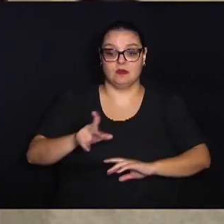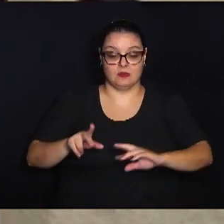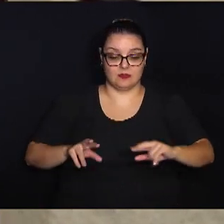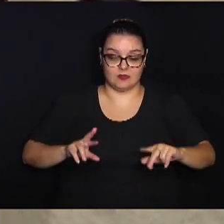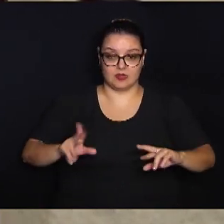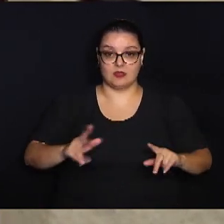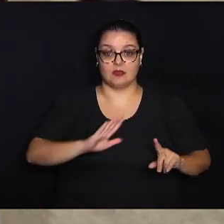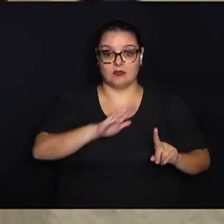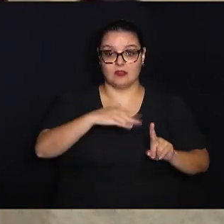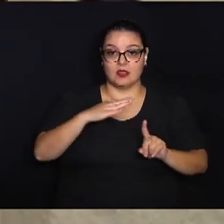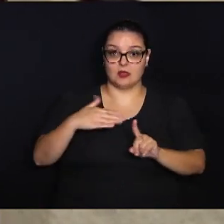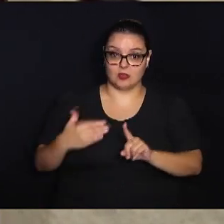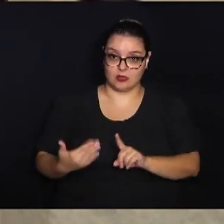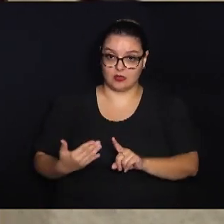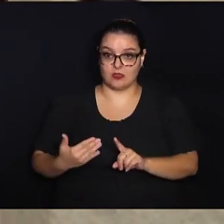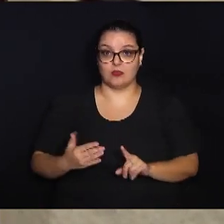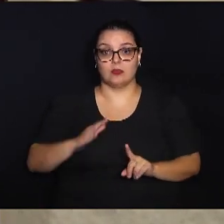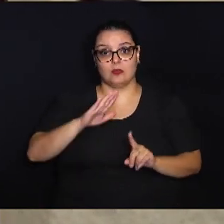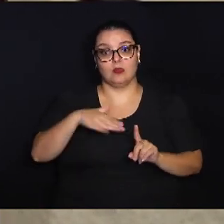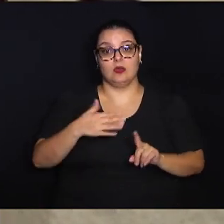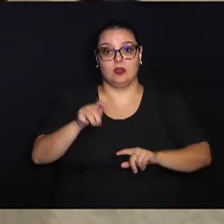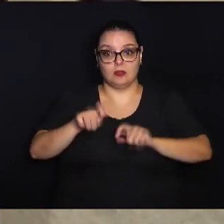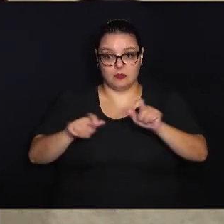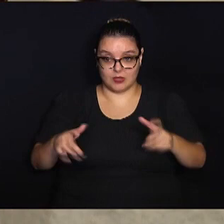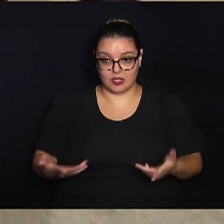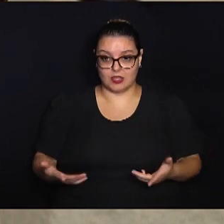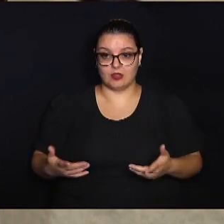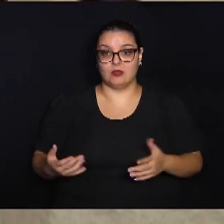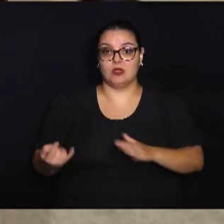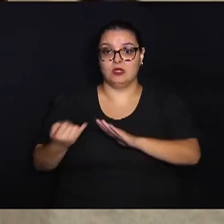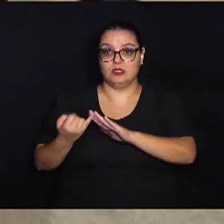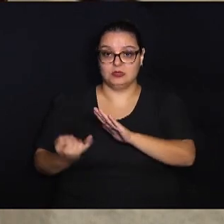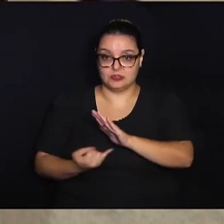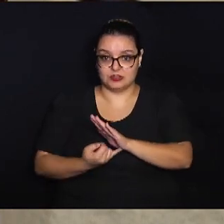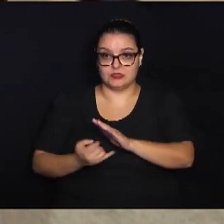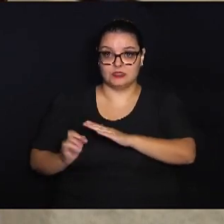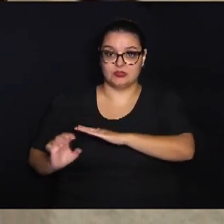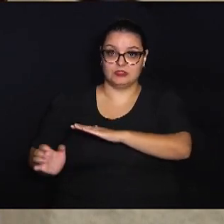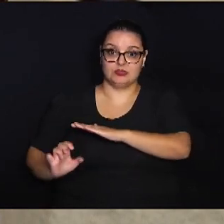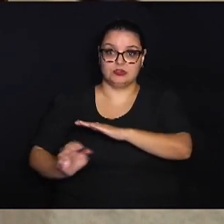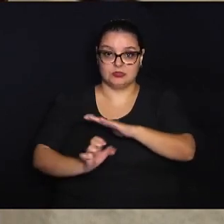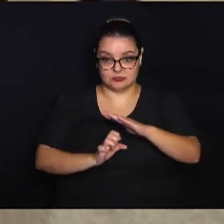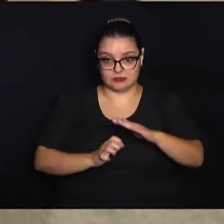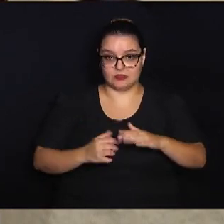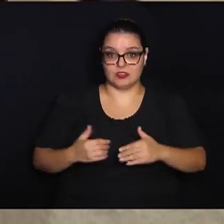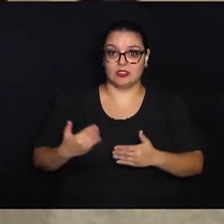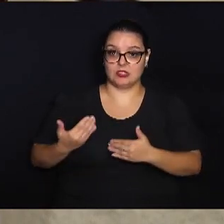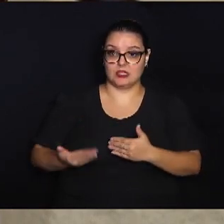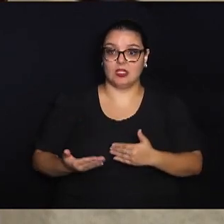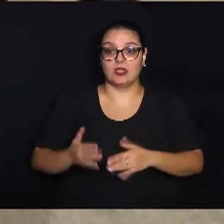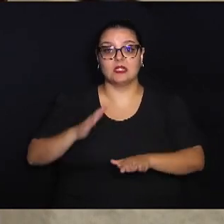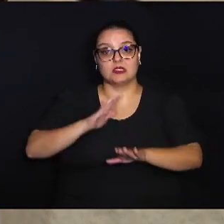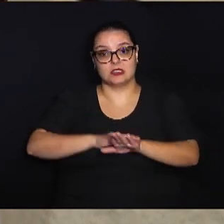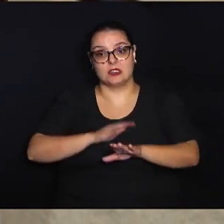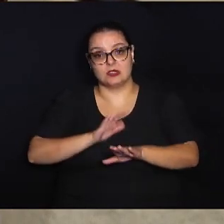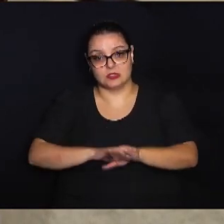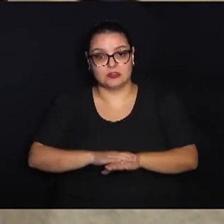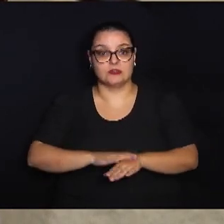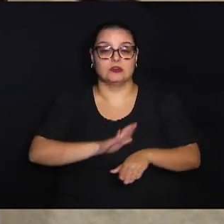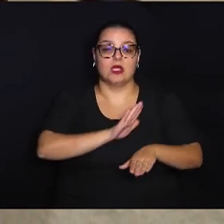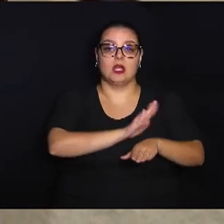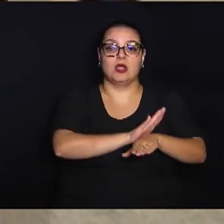várias honrarias para homenagear pessoas, entidades, empresas que, através da atuação,